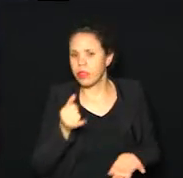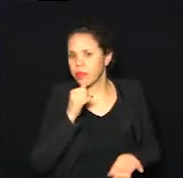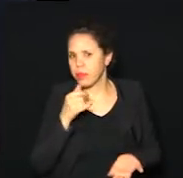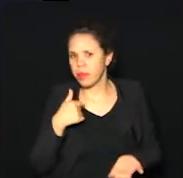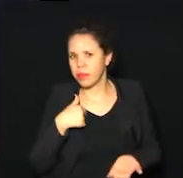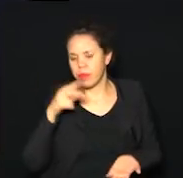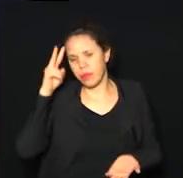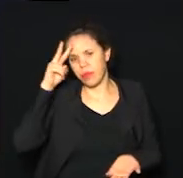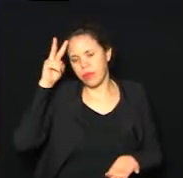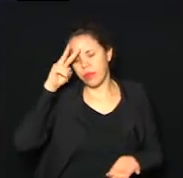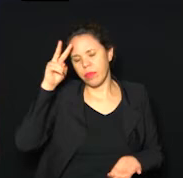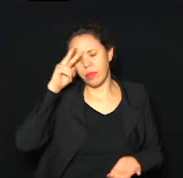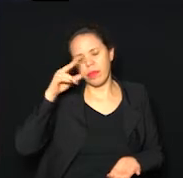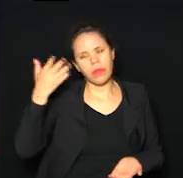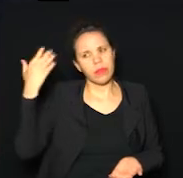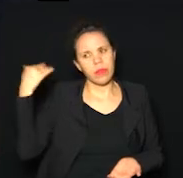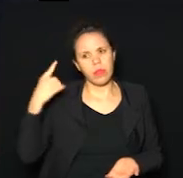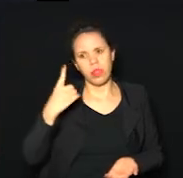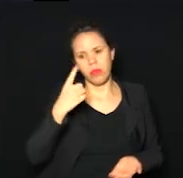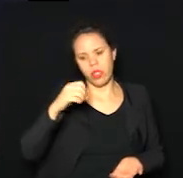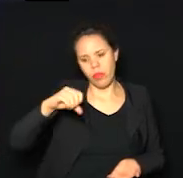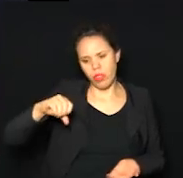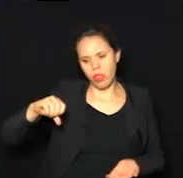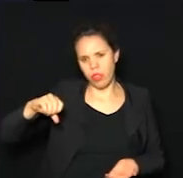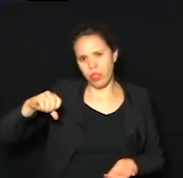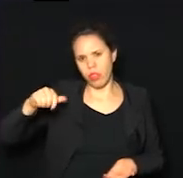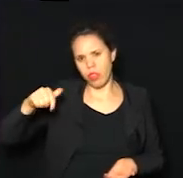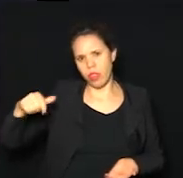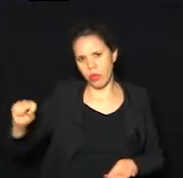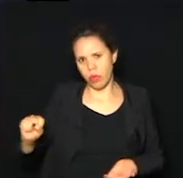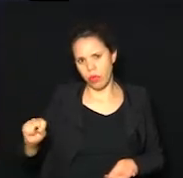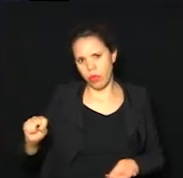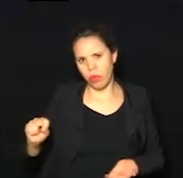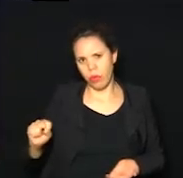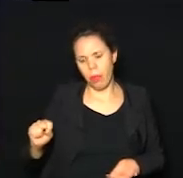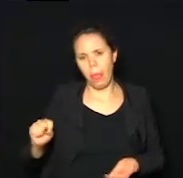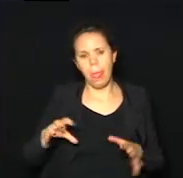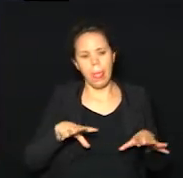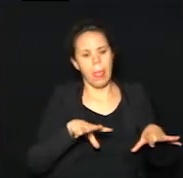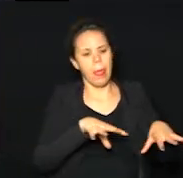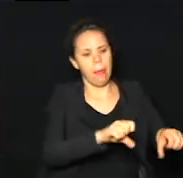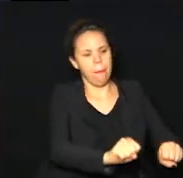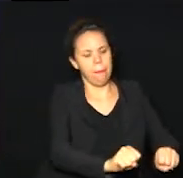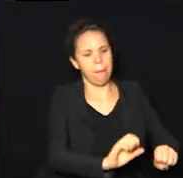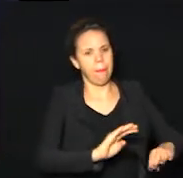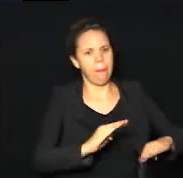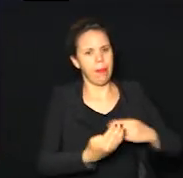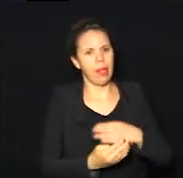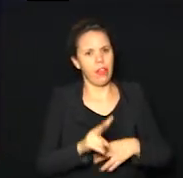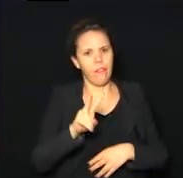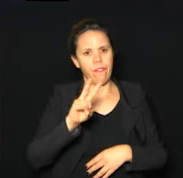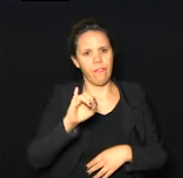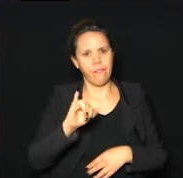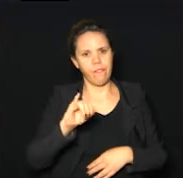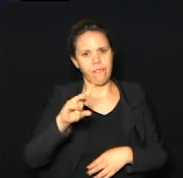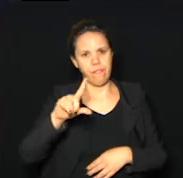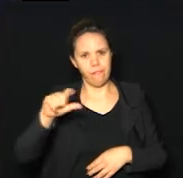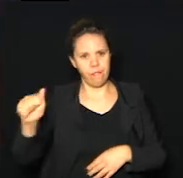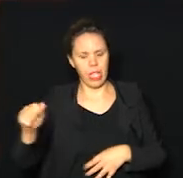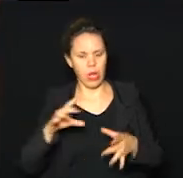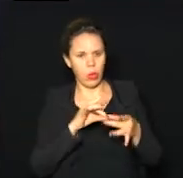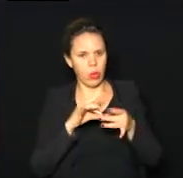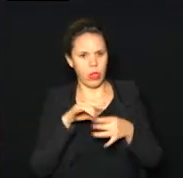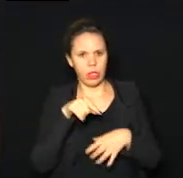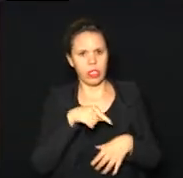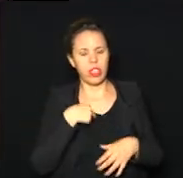estou me lembrando aqui, em 1988 nós ocupamos a Vila União. Eu era um dos líderes comunitários, já dirigindo o